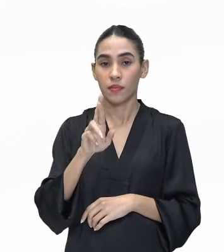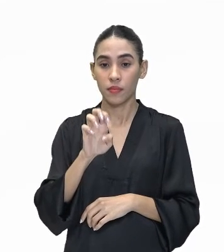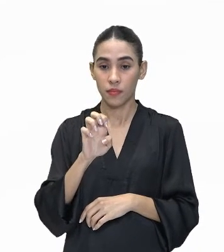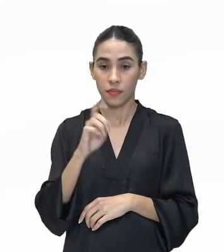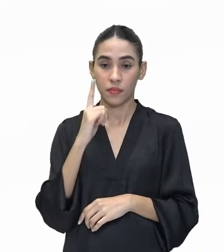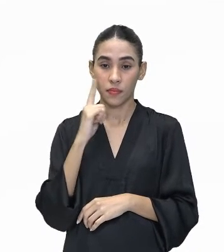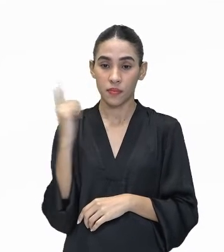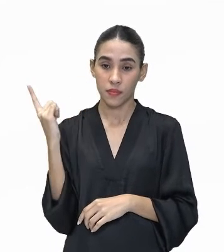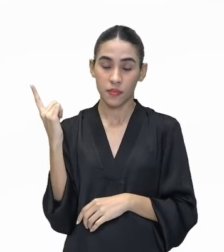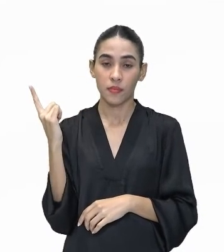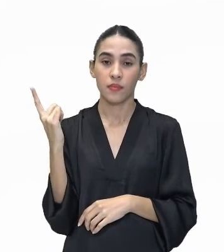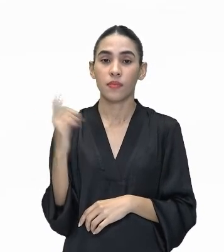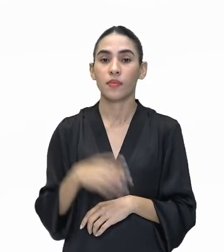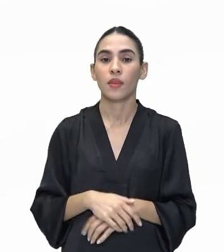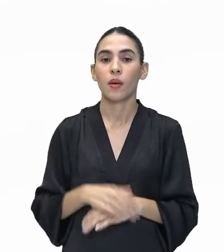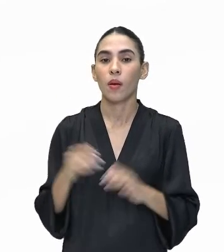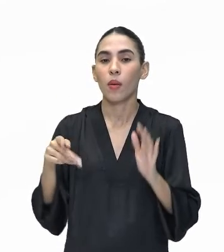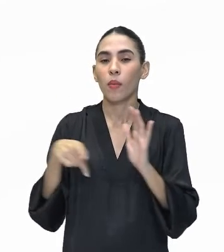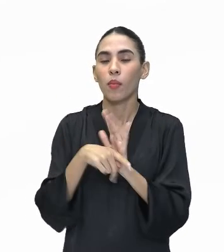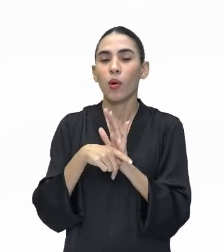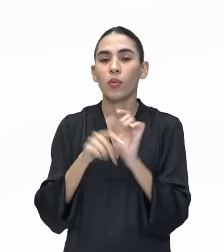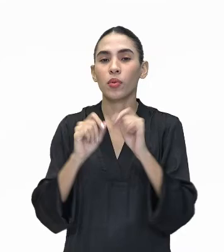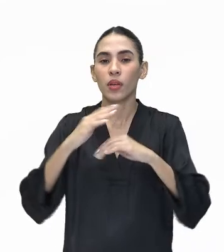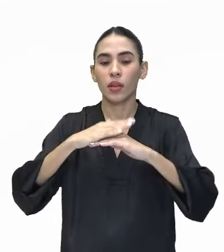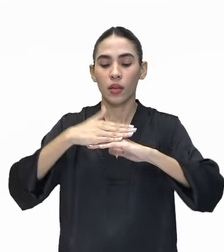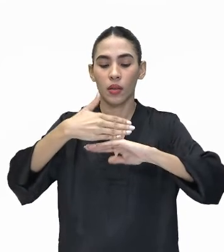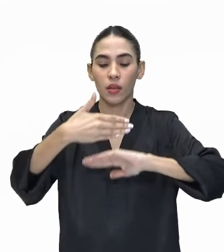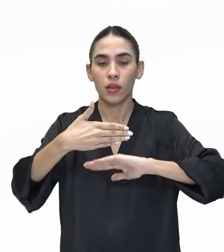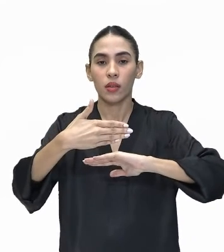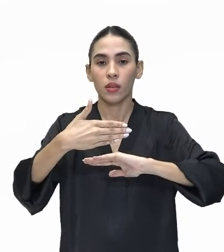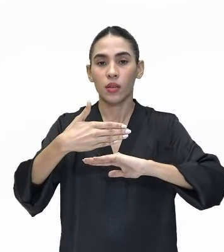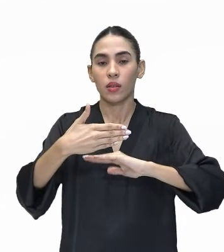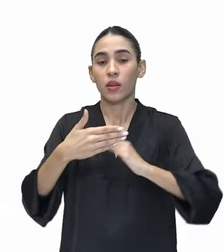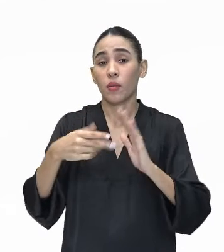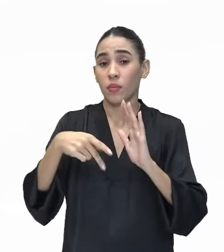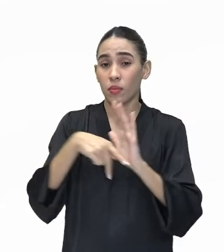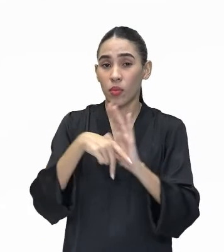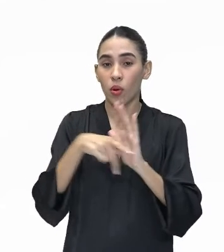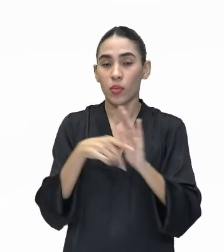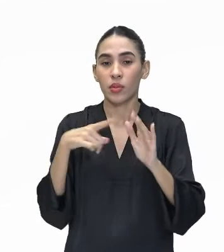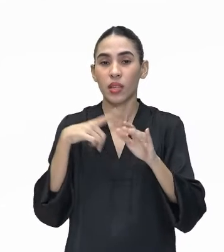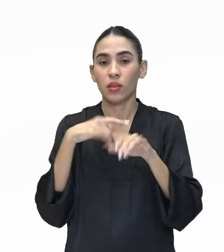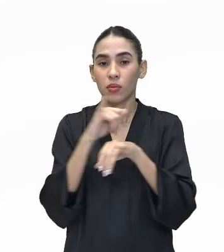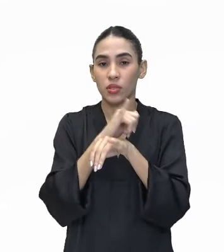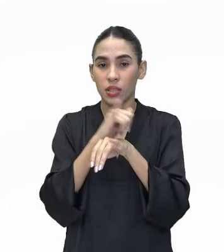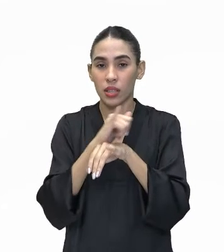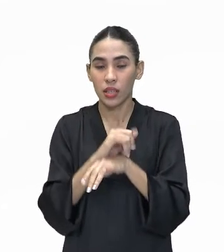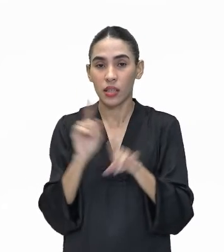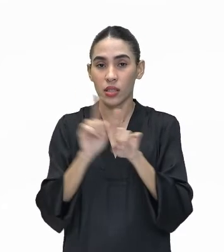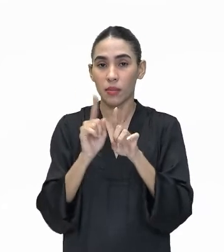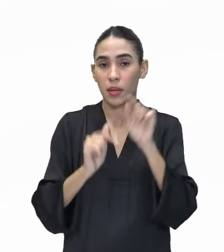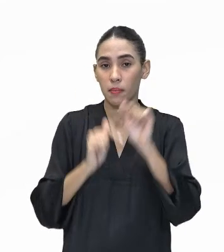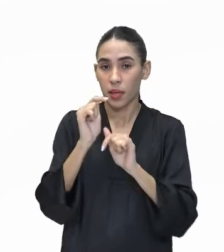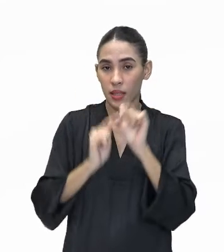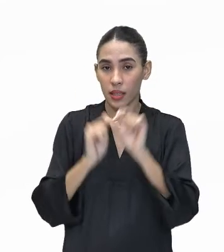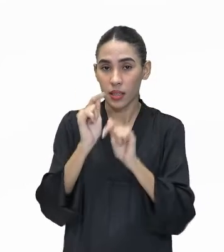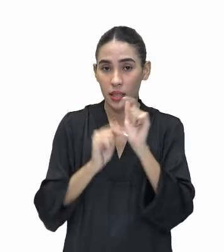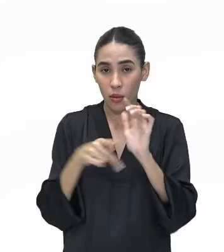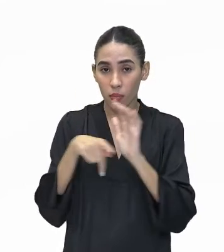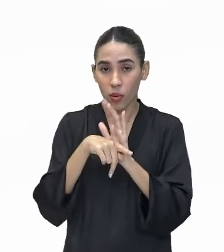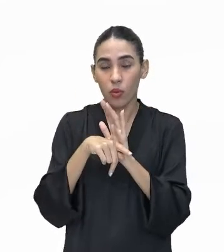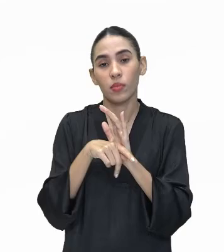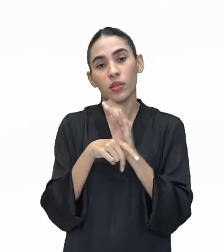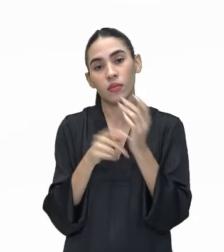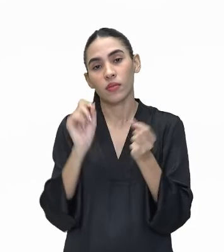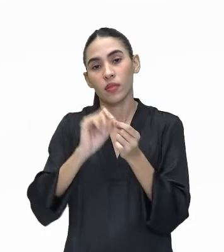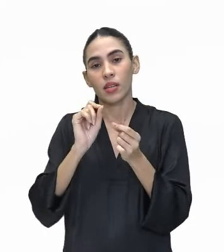é a parte física do computador, ou seja, o conjunto de aparatos eletrônicos, peças e equipamentos que fazem